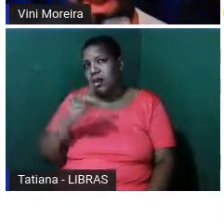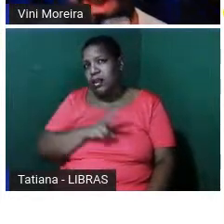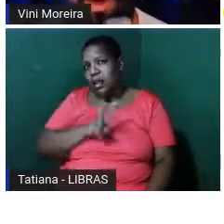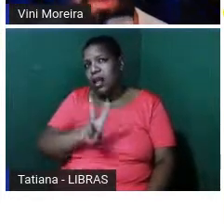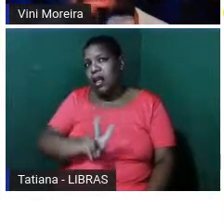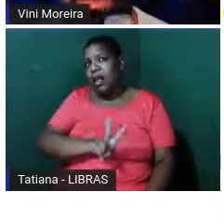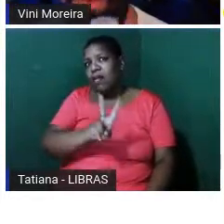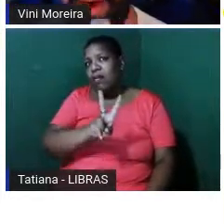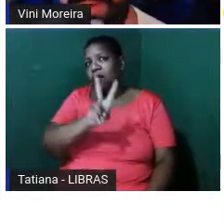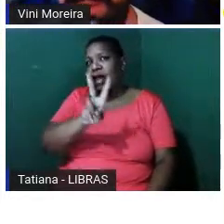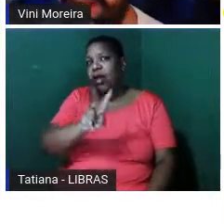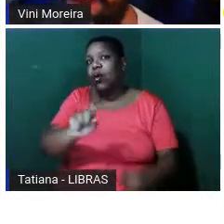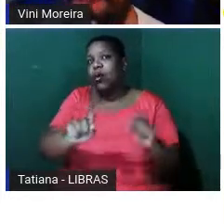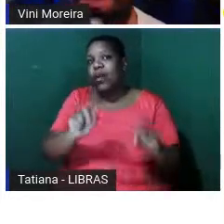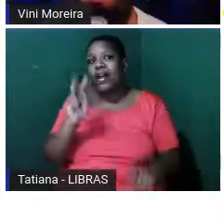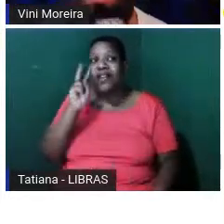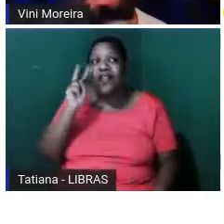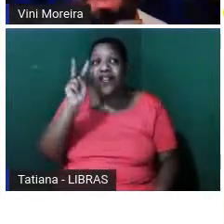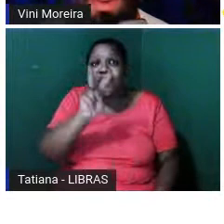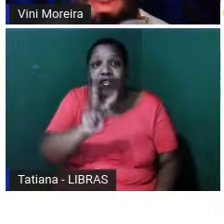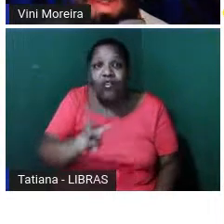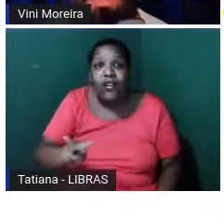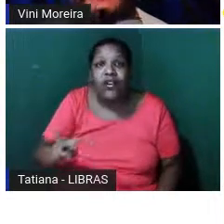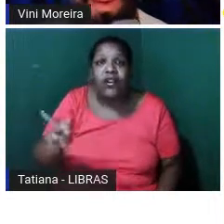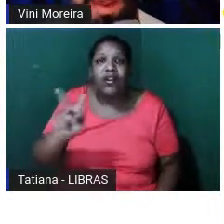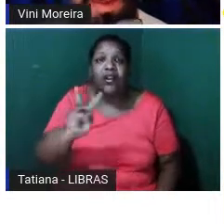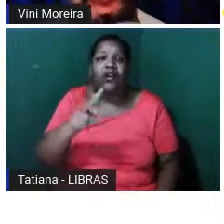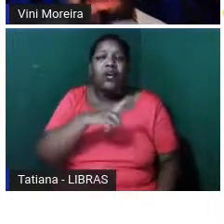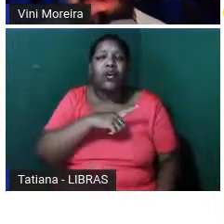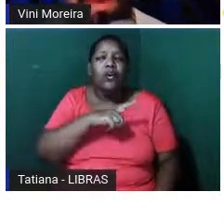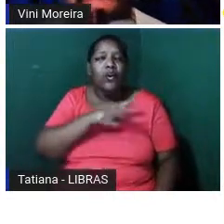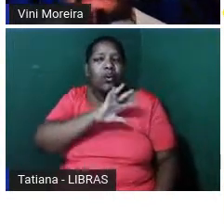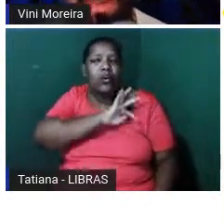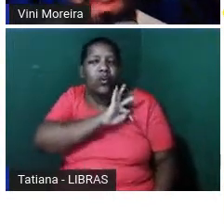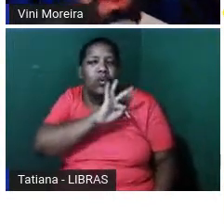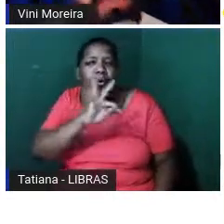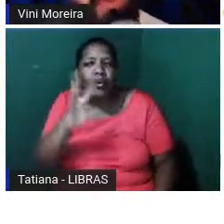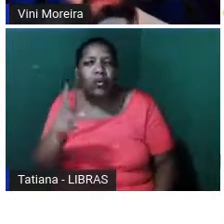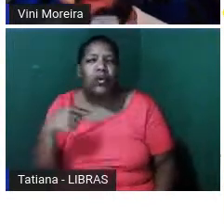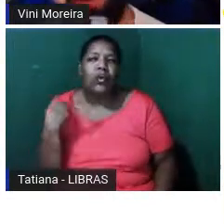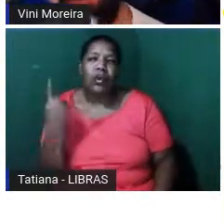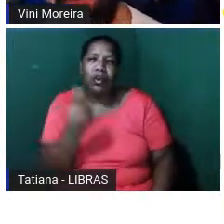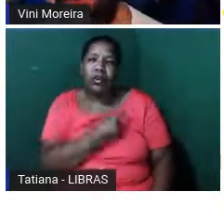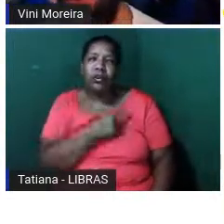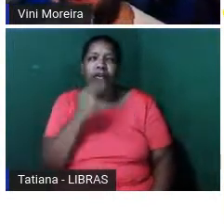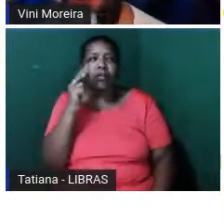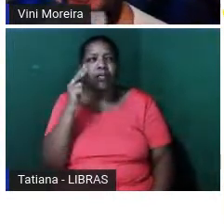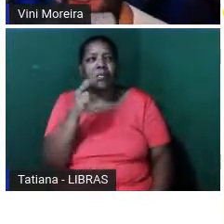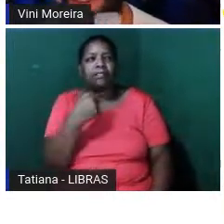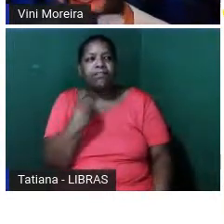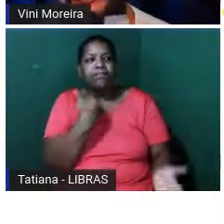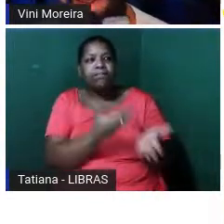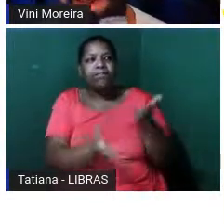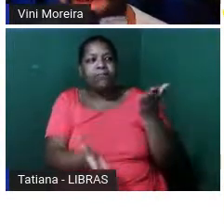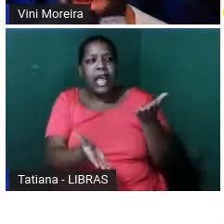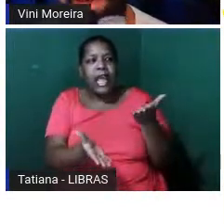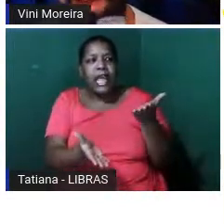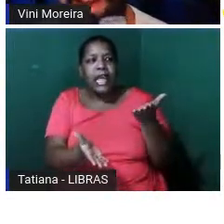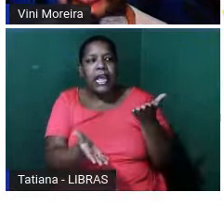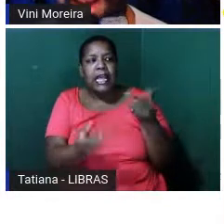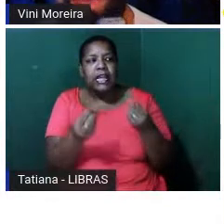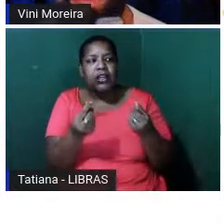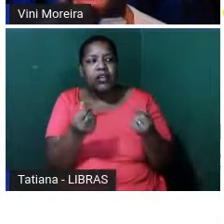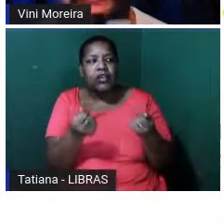valor ao visual dá muito valor a tudo que a gente está vendo e a gente meio que pede um pouco é